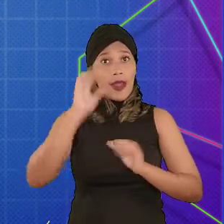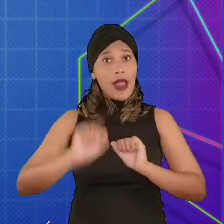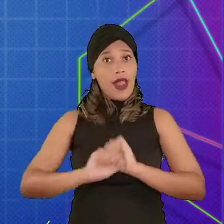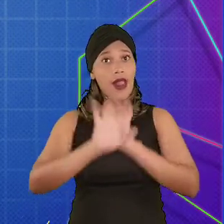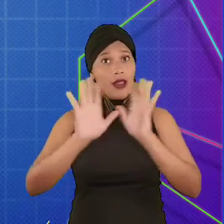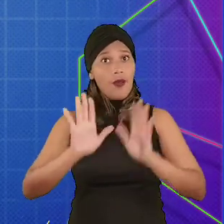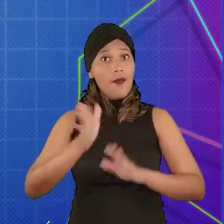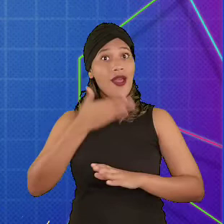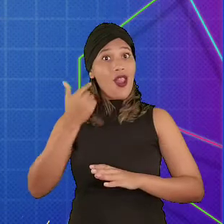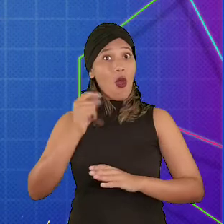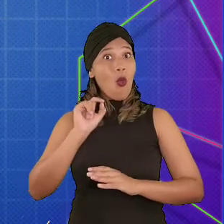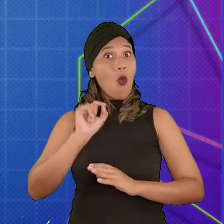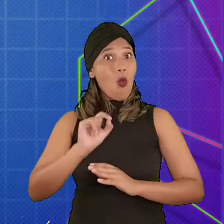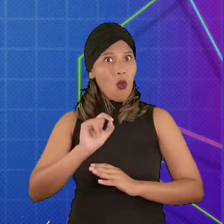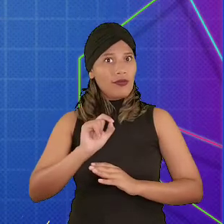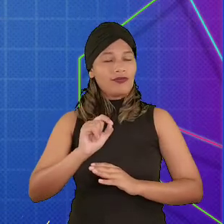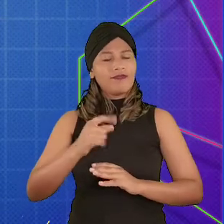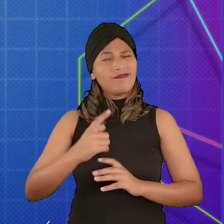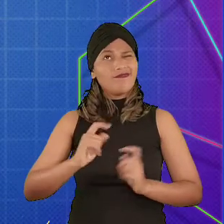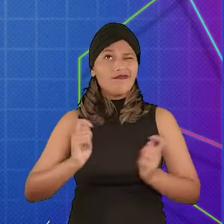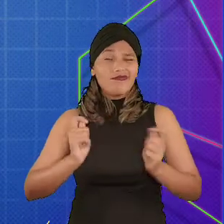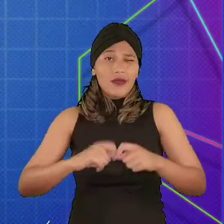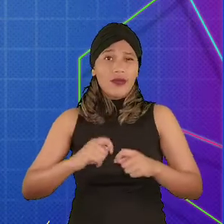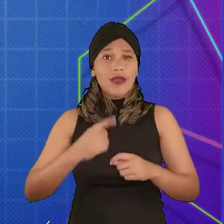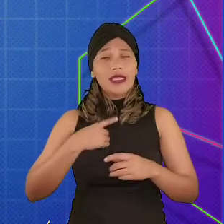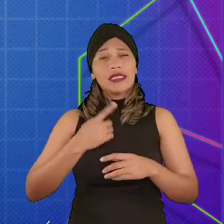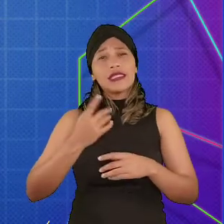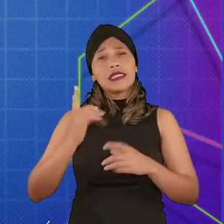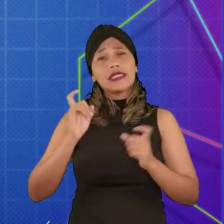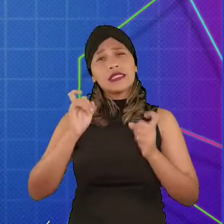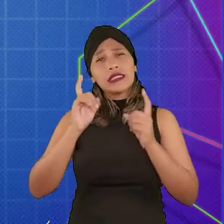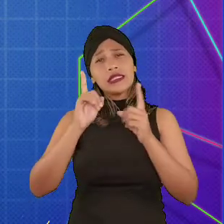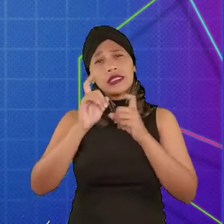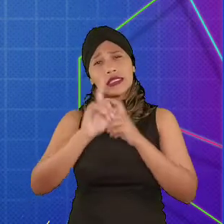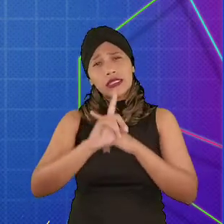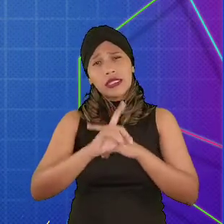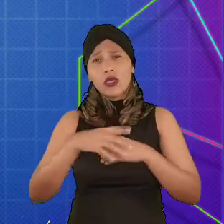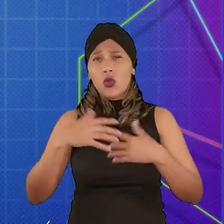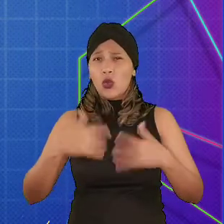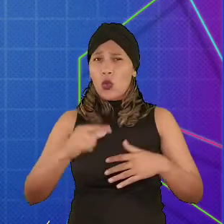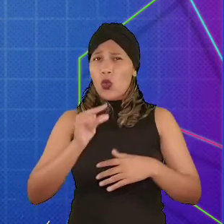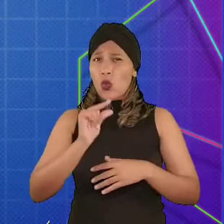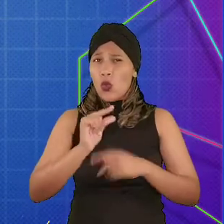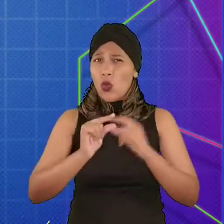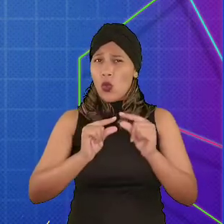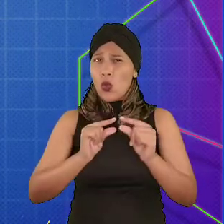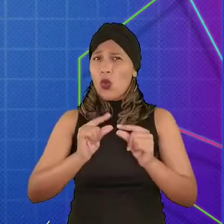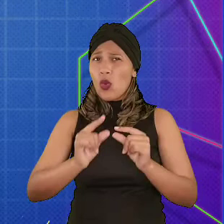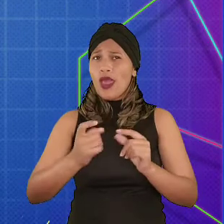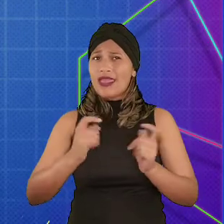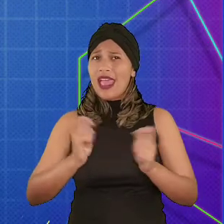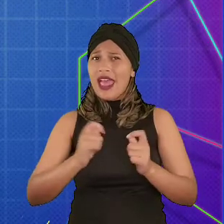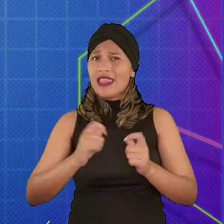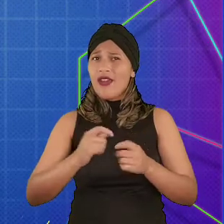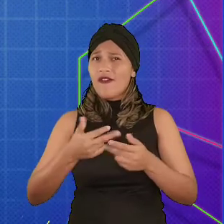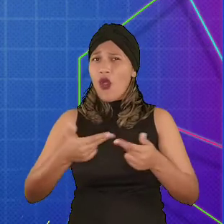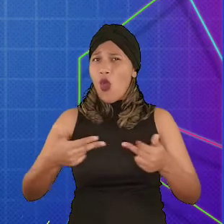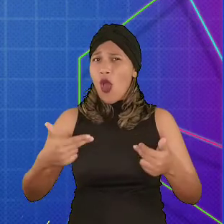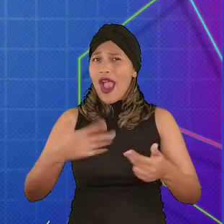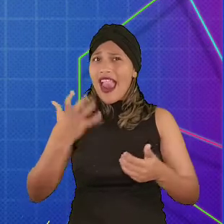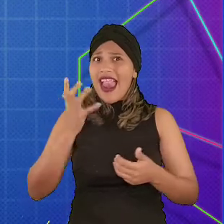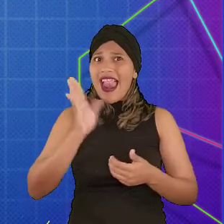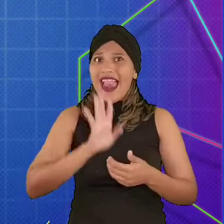um melhor entendimento desse conceito de lógica esse programa Pode parecer muito simples mas eu já adianto para vocês que dá para fazer